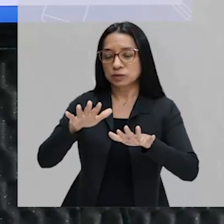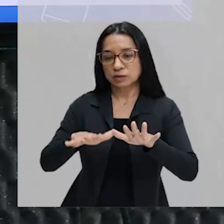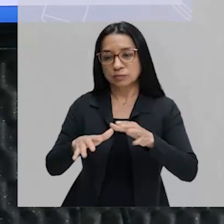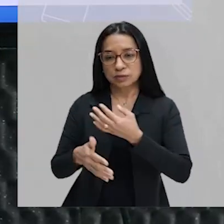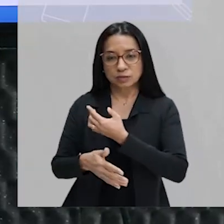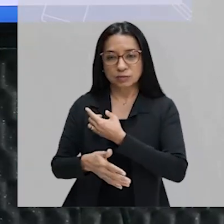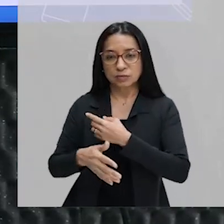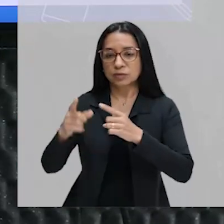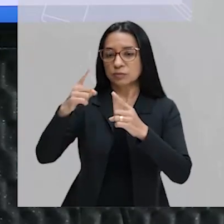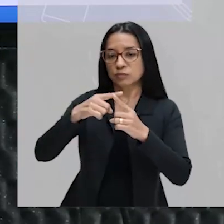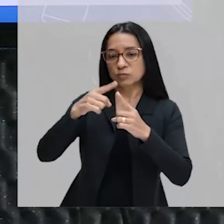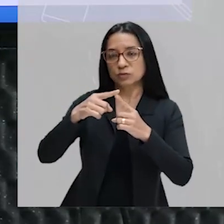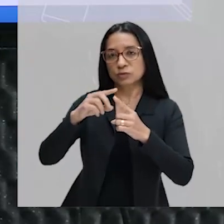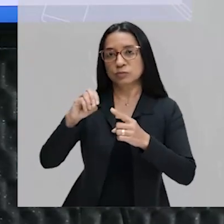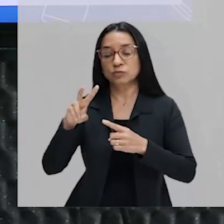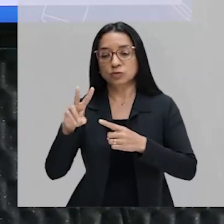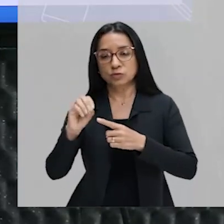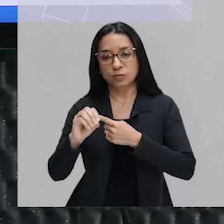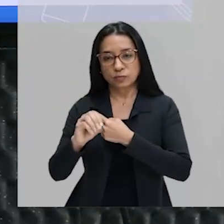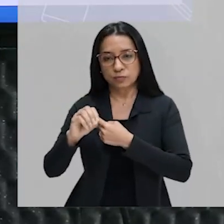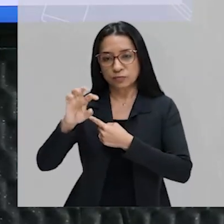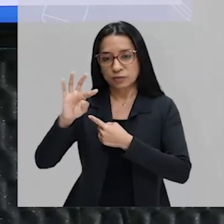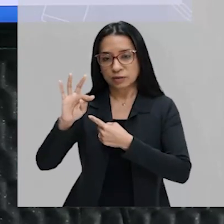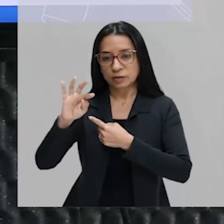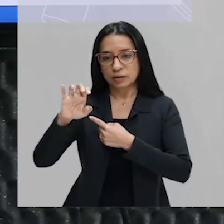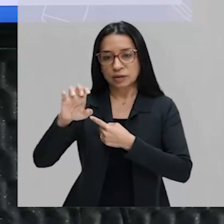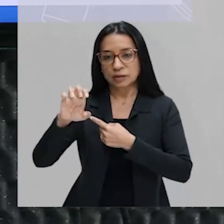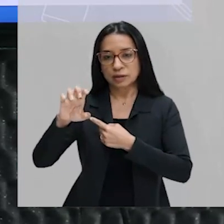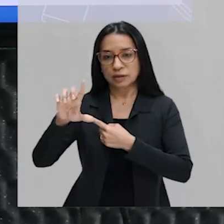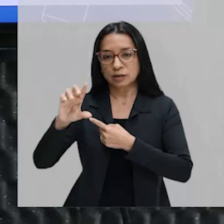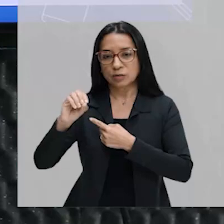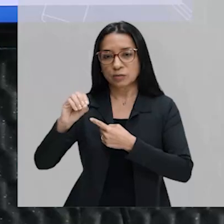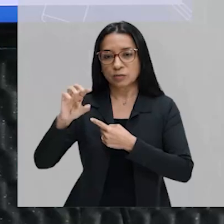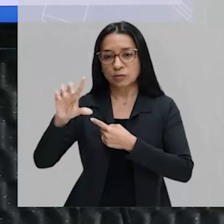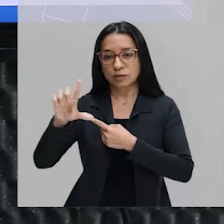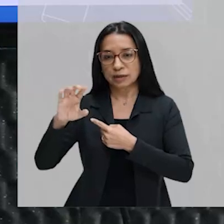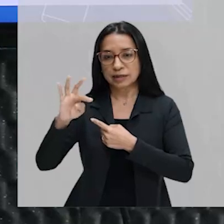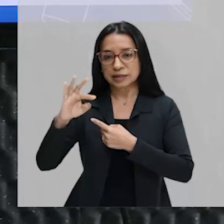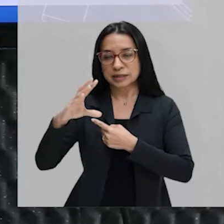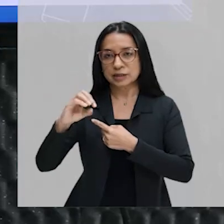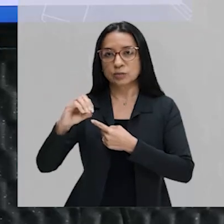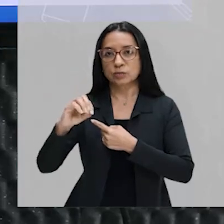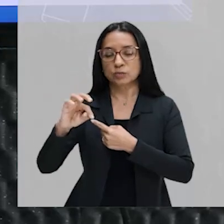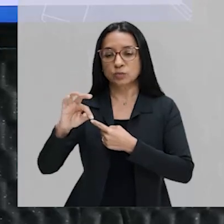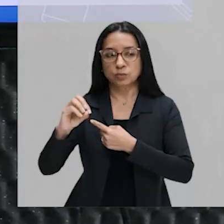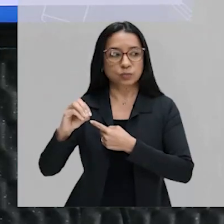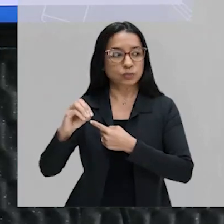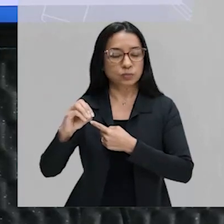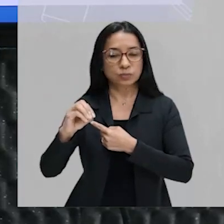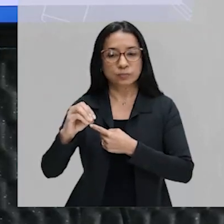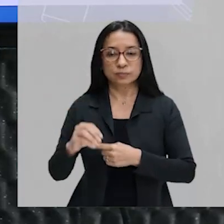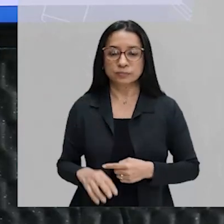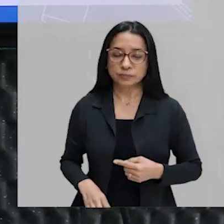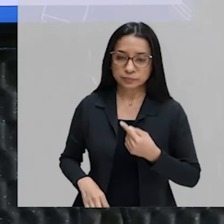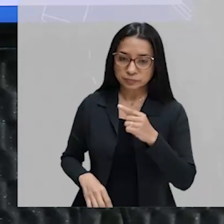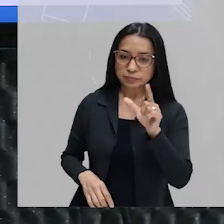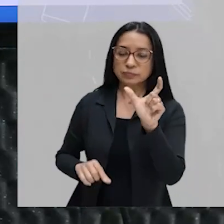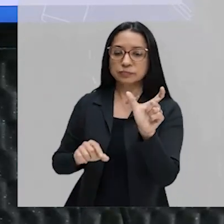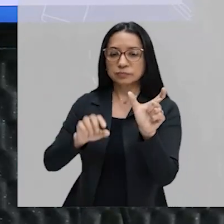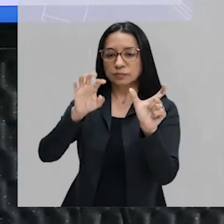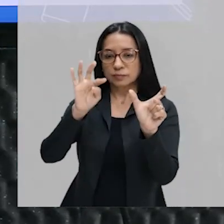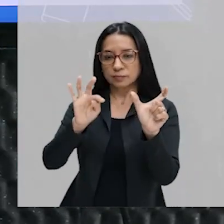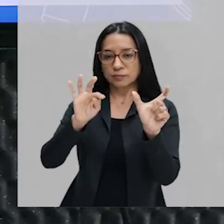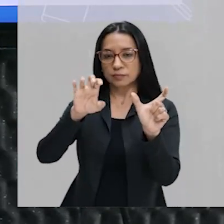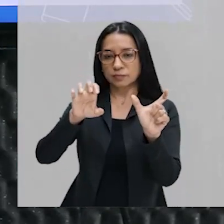quais são as características do ovo telolécito? Vamos lá. Telo significa